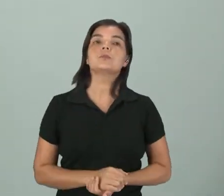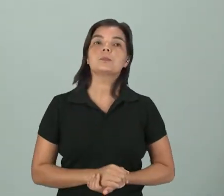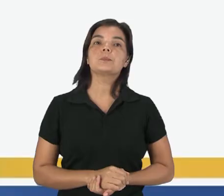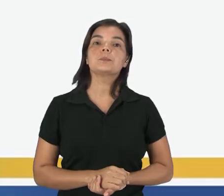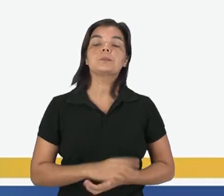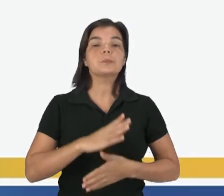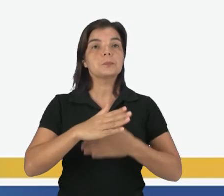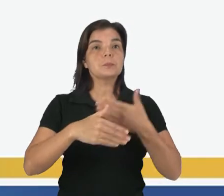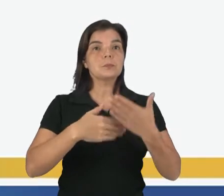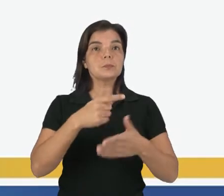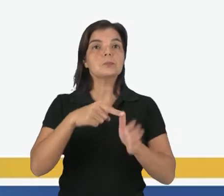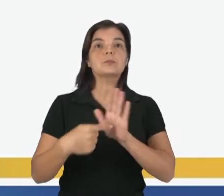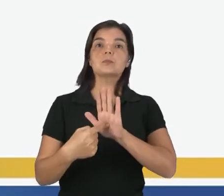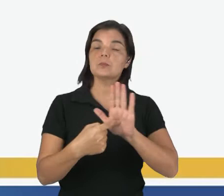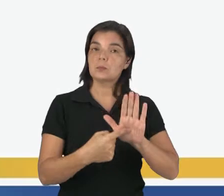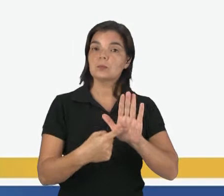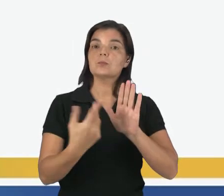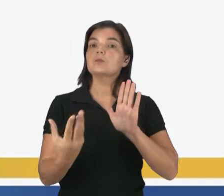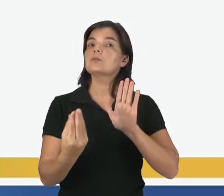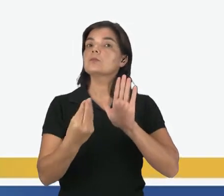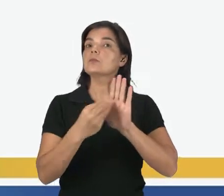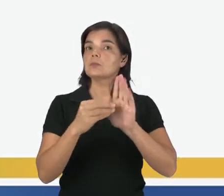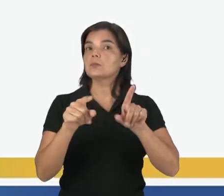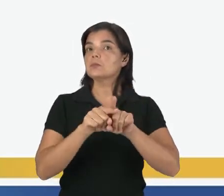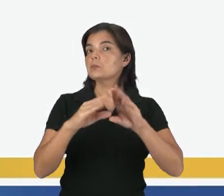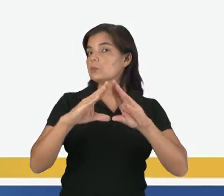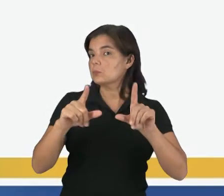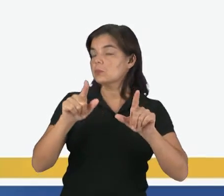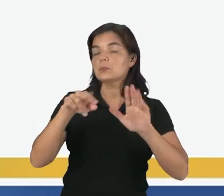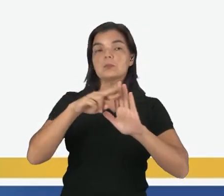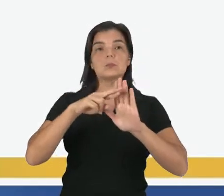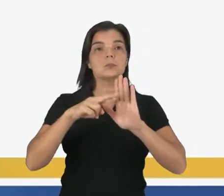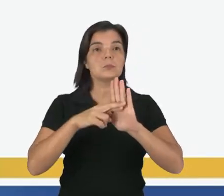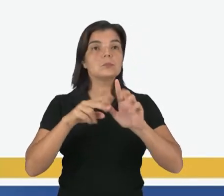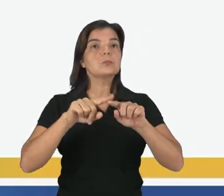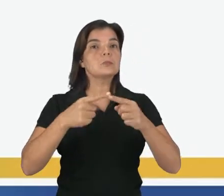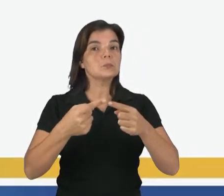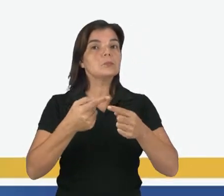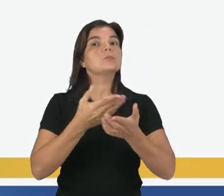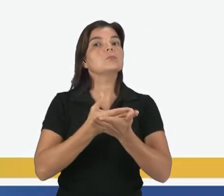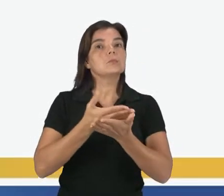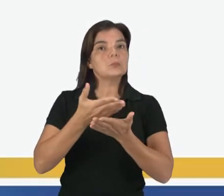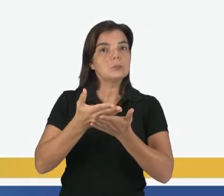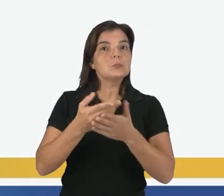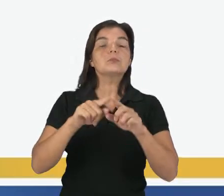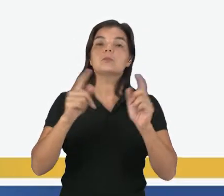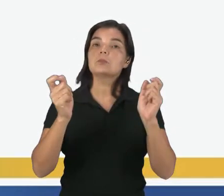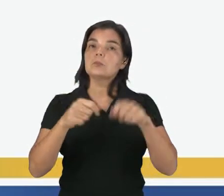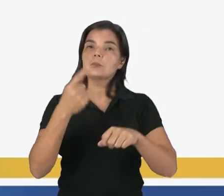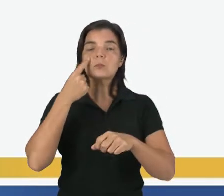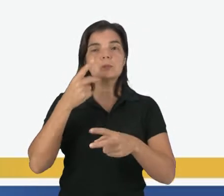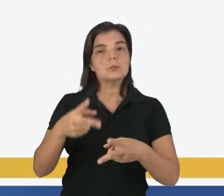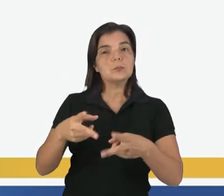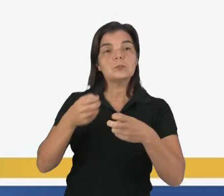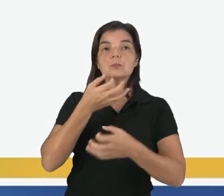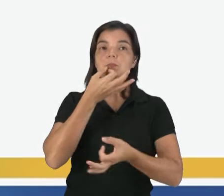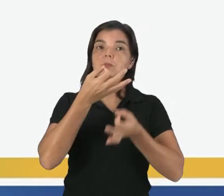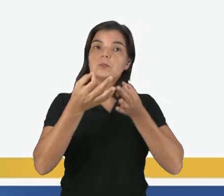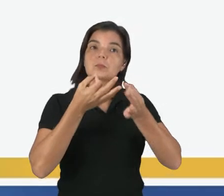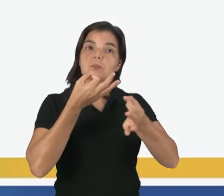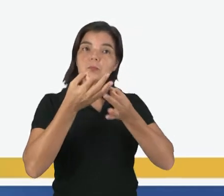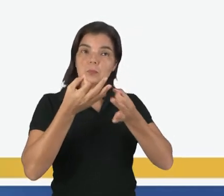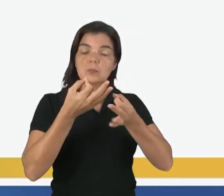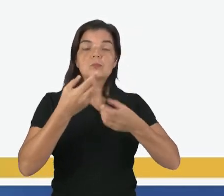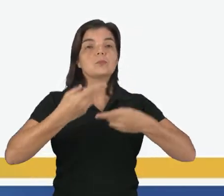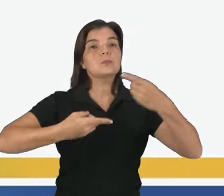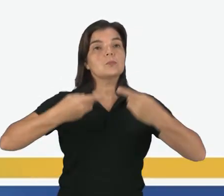lá. A partir daquilo que é postado, é claro que isso não é uma regra, mas é um ponto de partida. É possível perceber pontos de